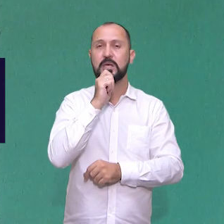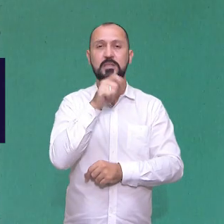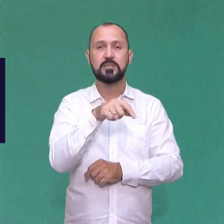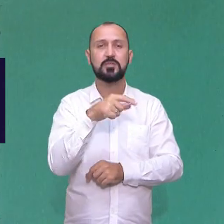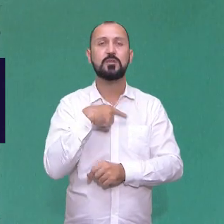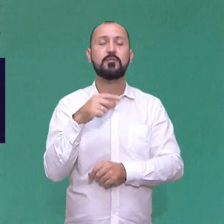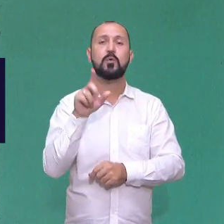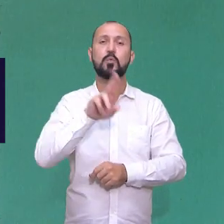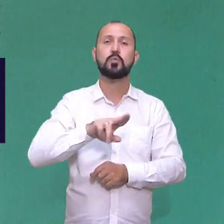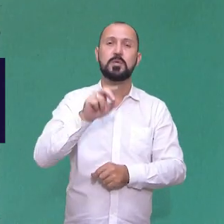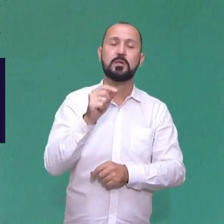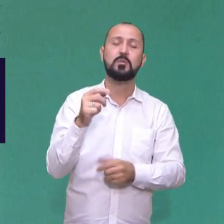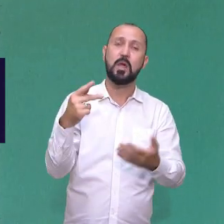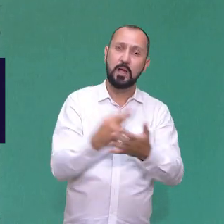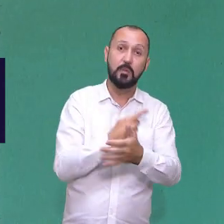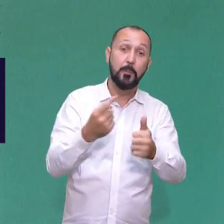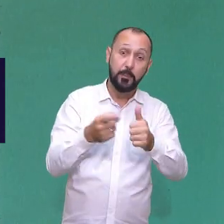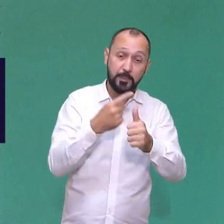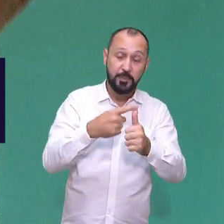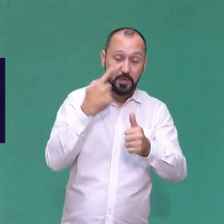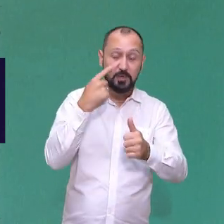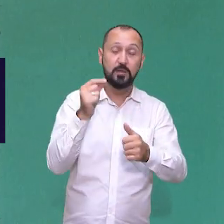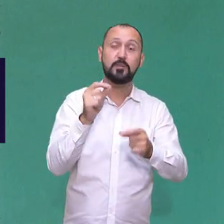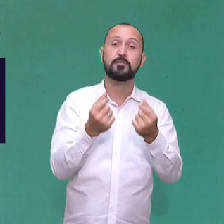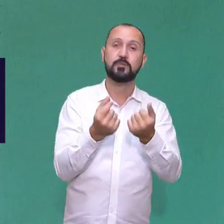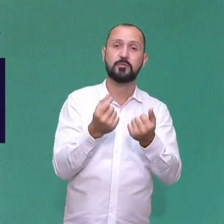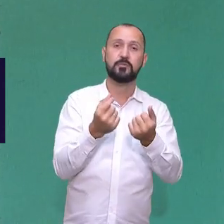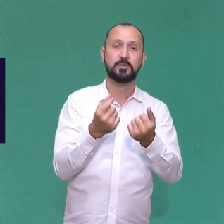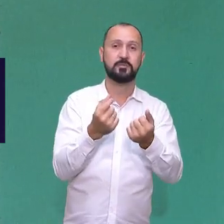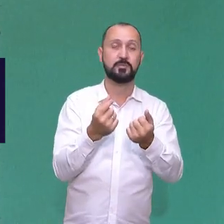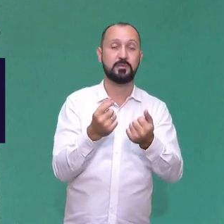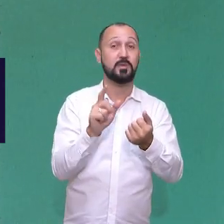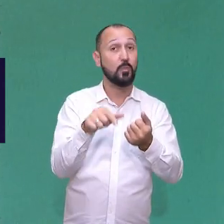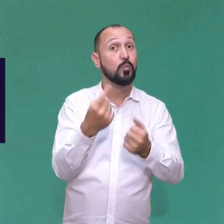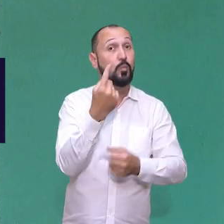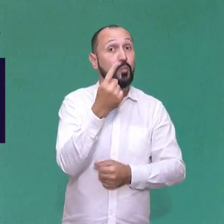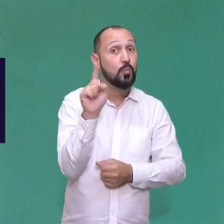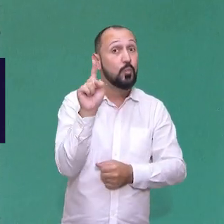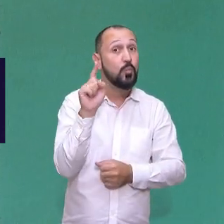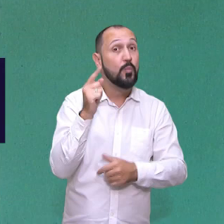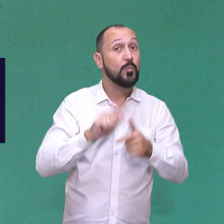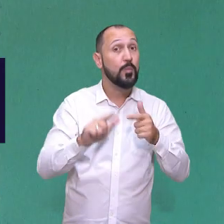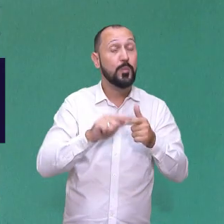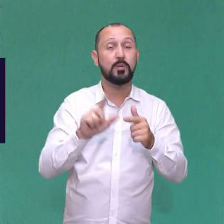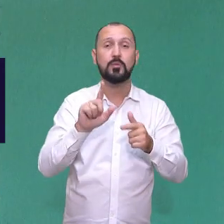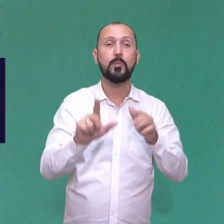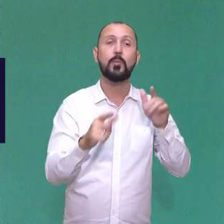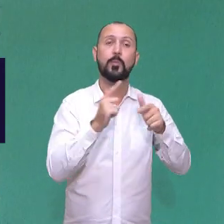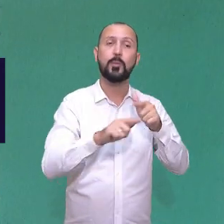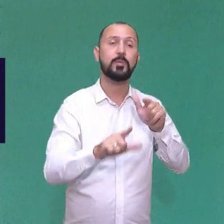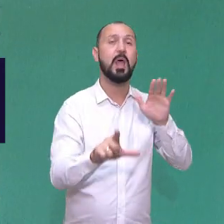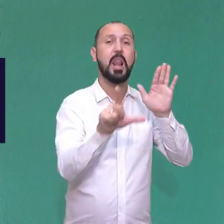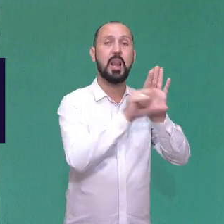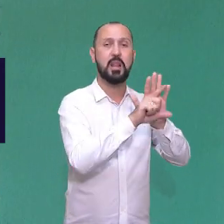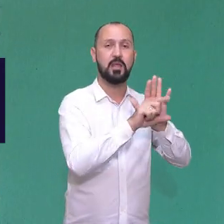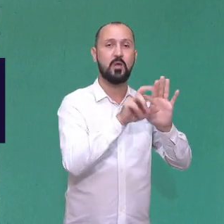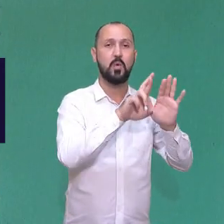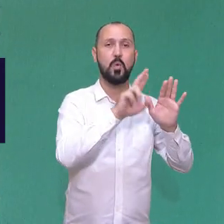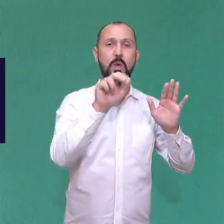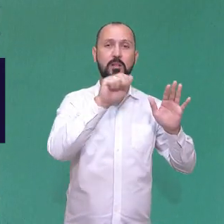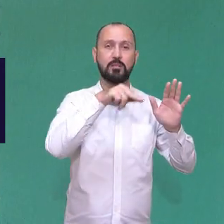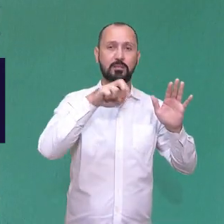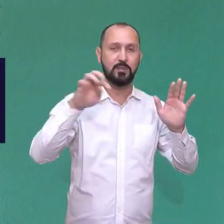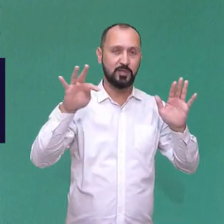analisado, como que a pessoa vai dizer que aquele dinheiro foi mal gasto? Primeiro, tem que analisar. Esse é um problema. Então,